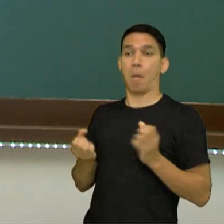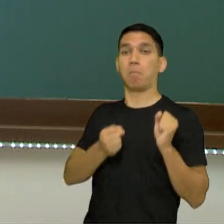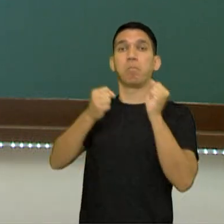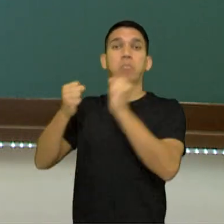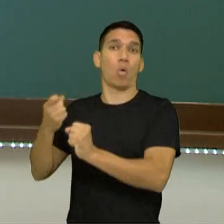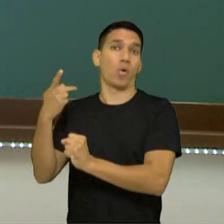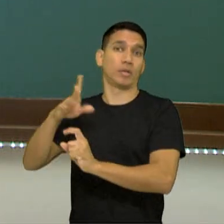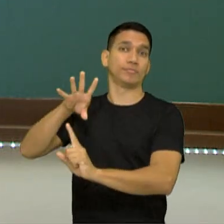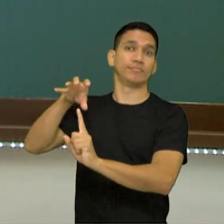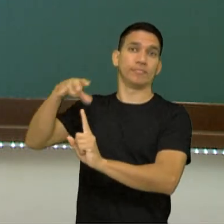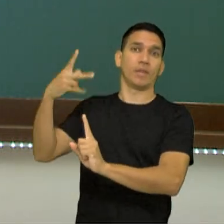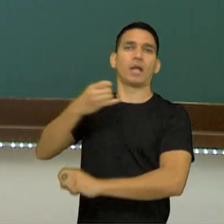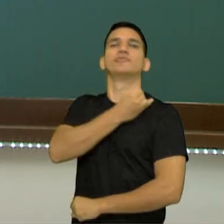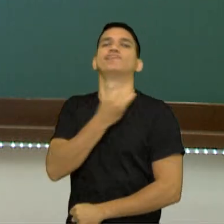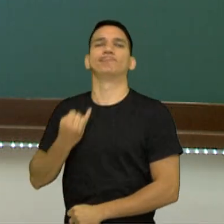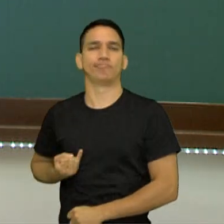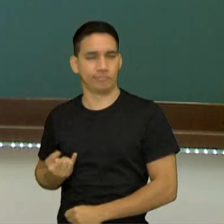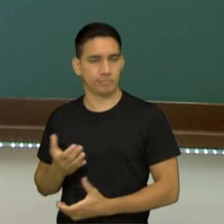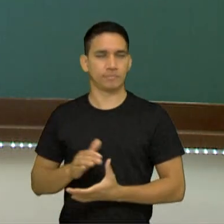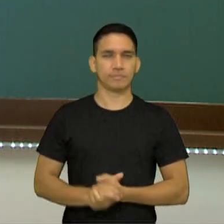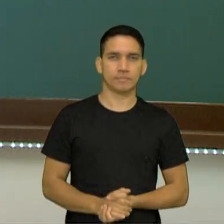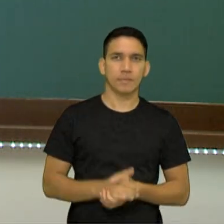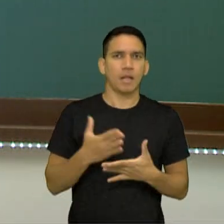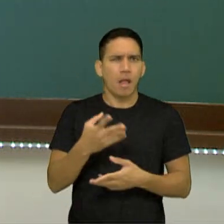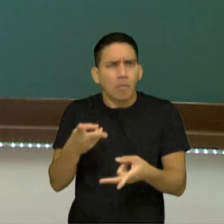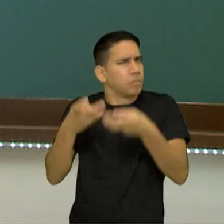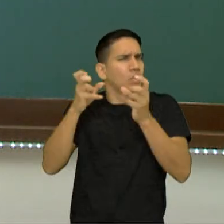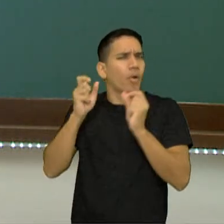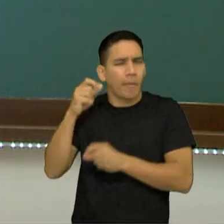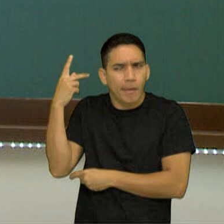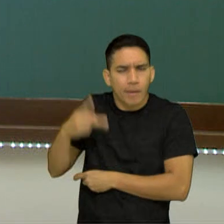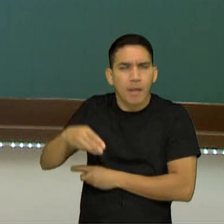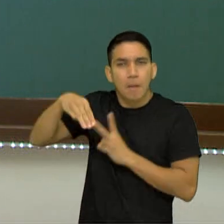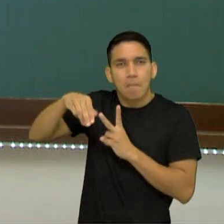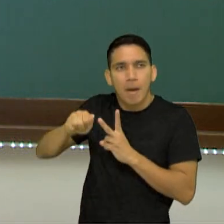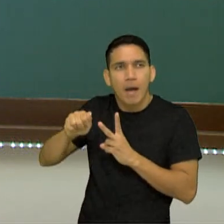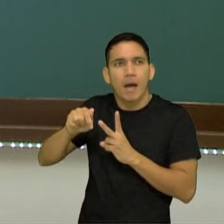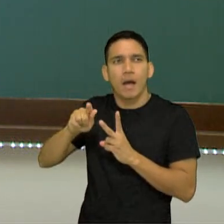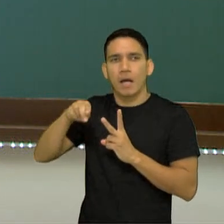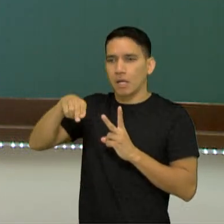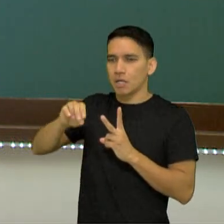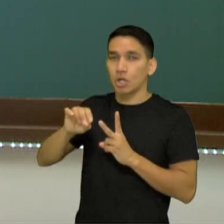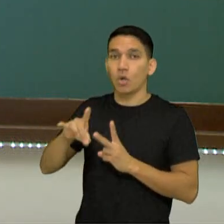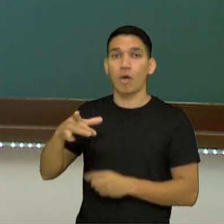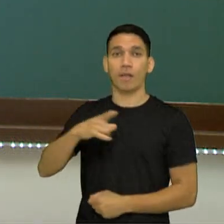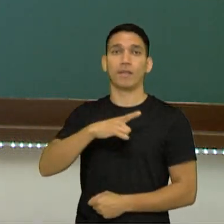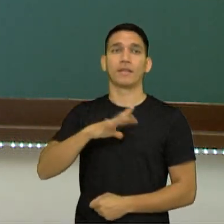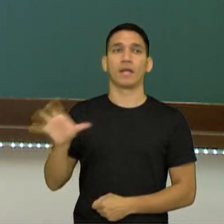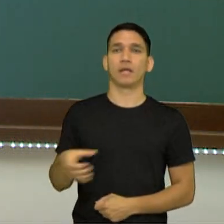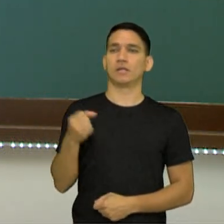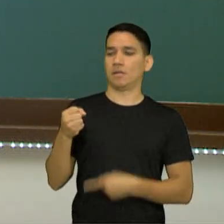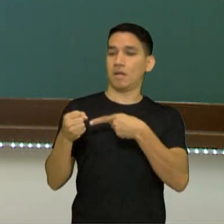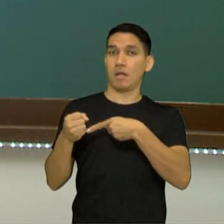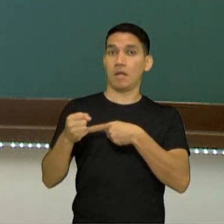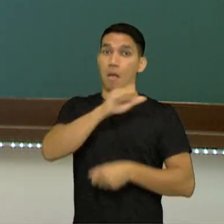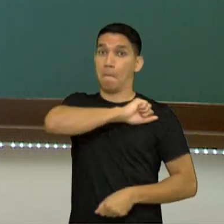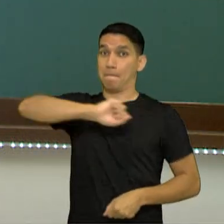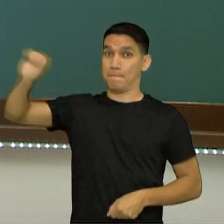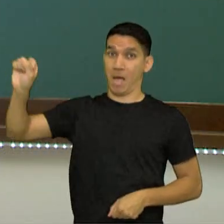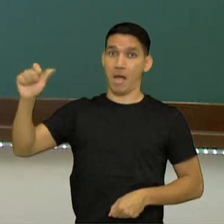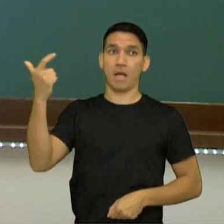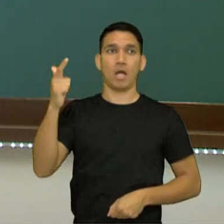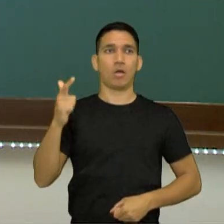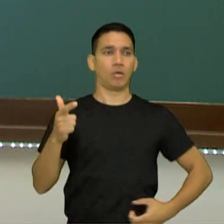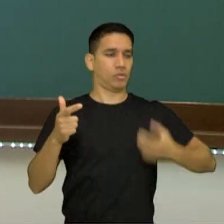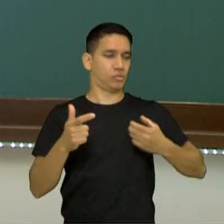poder dele, né? Então você consegue perceber, né, que Carlos Magno ele segura uma mão a espada e na outra a cruz.